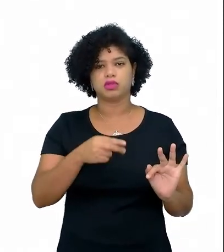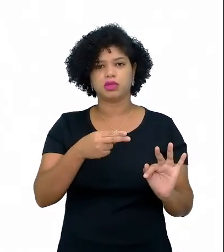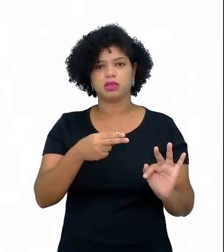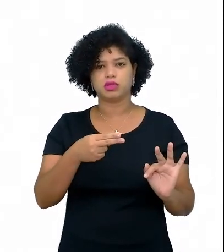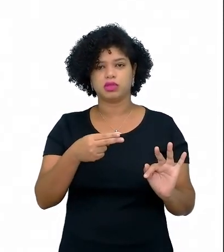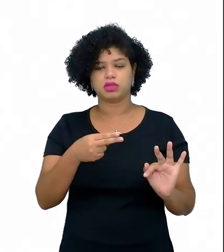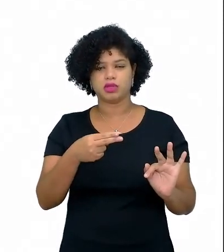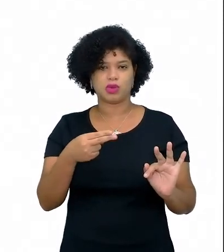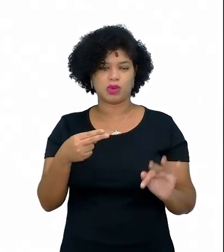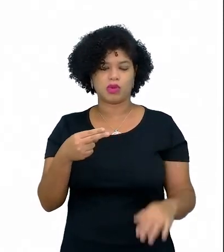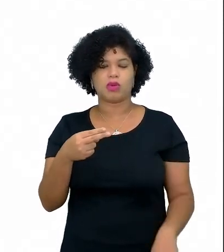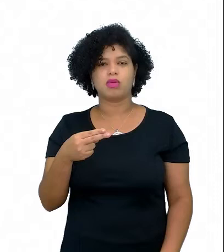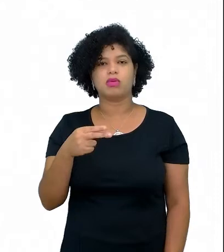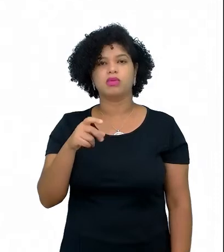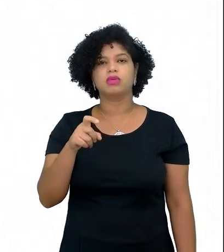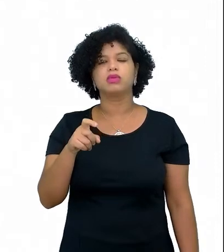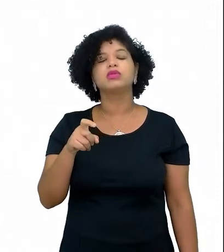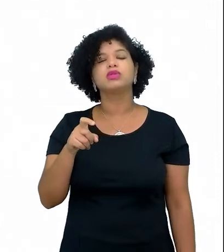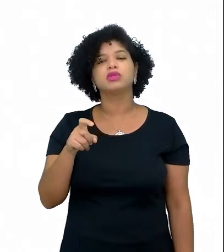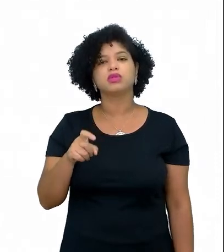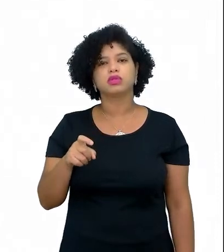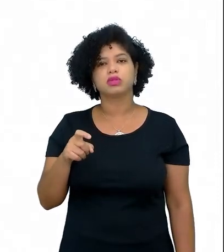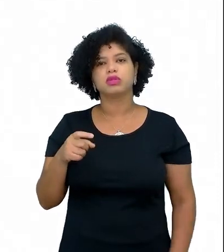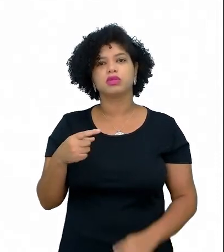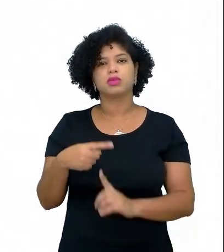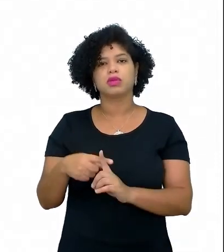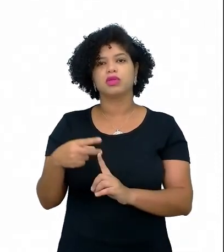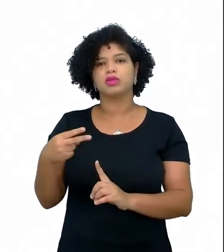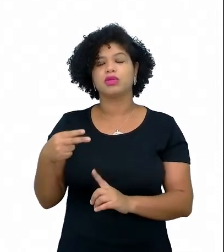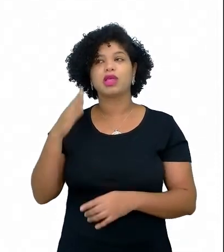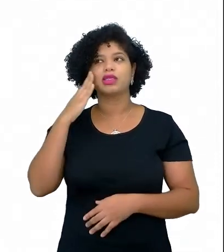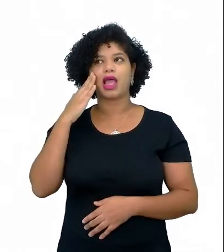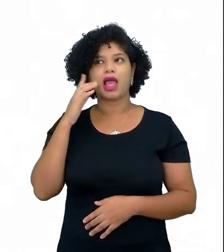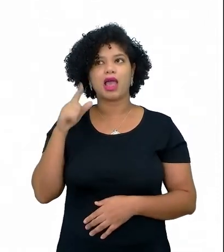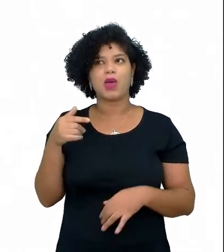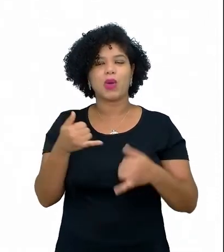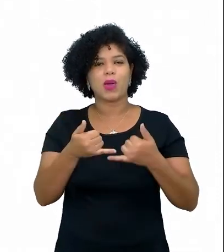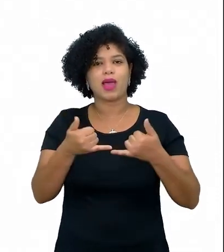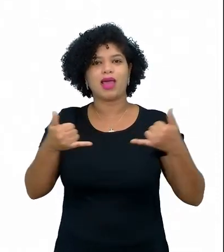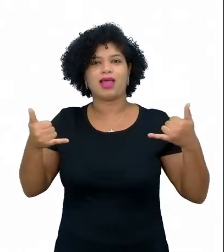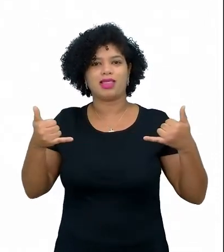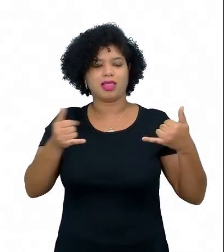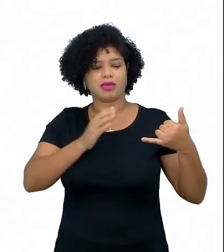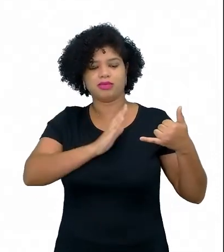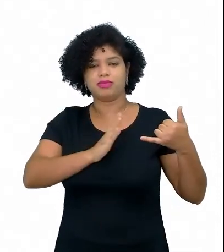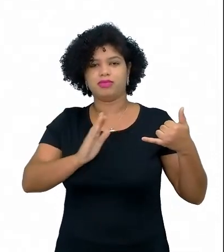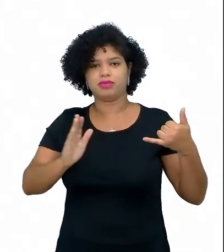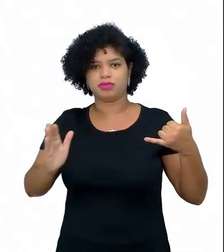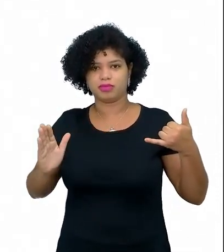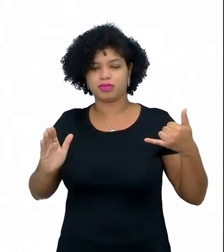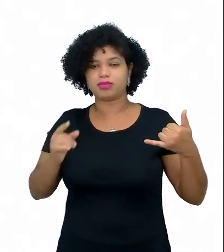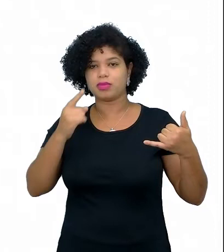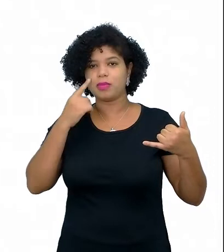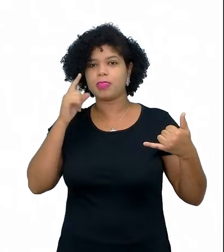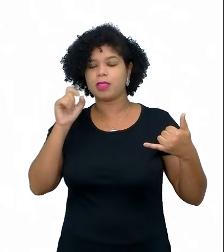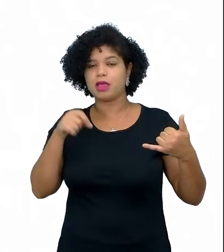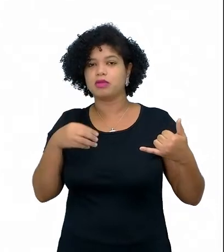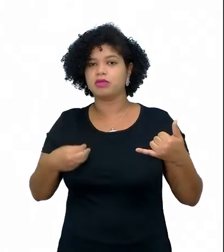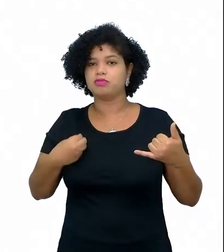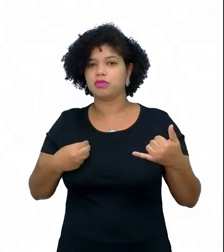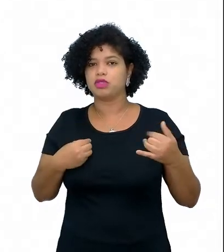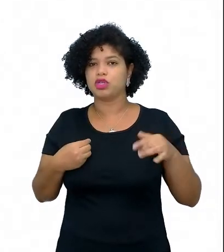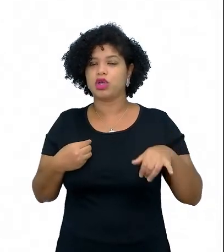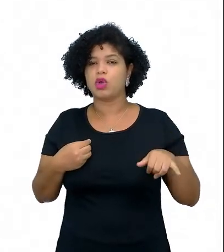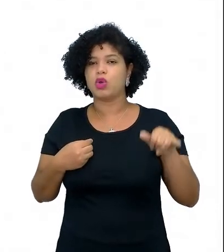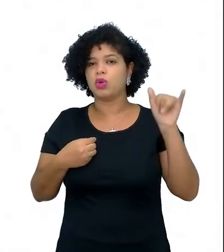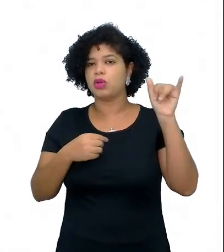né? Alguma coisa assim, eu já sei que isso é uma reta. Olha que legal. E ele já sabe, olhando para aquela reta, ele já vê uma tangente ali no meio. Está vendo? Tudo